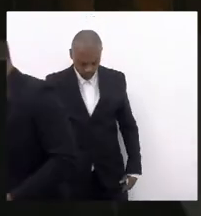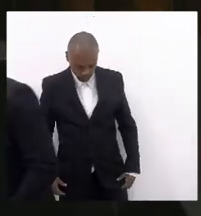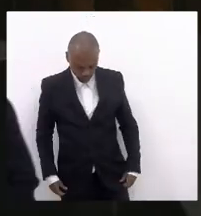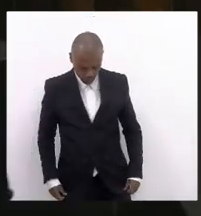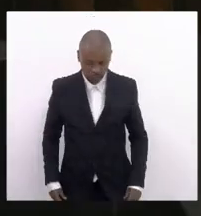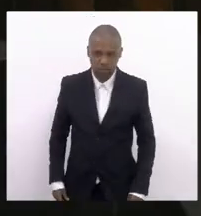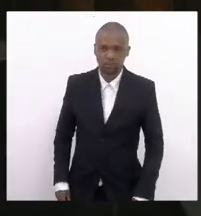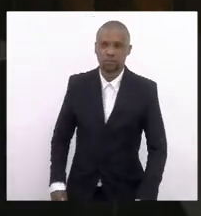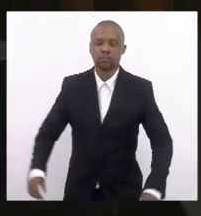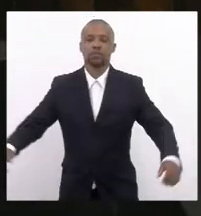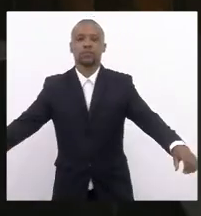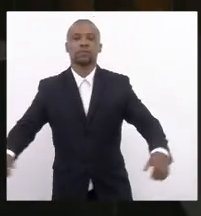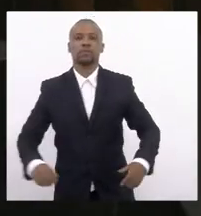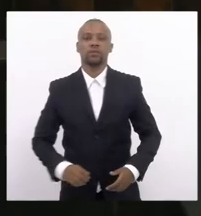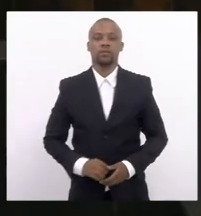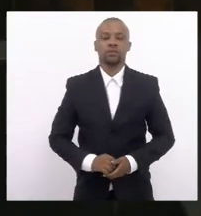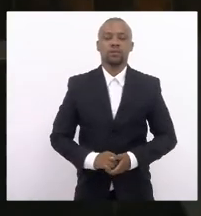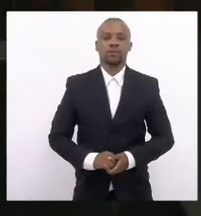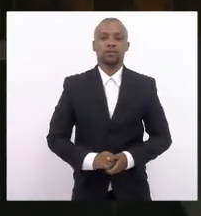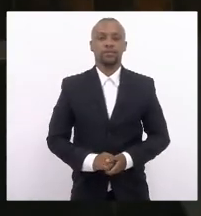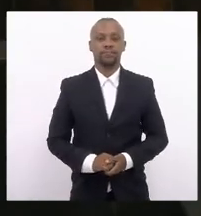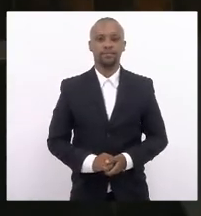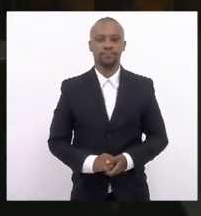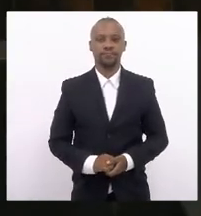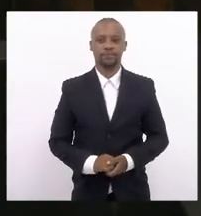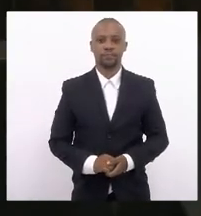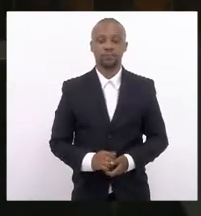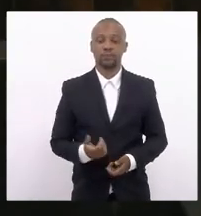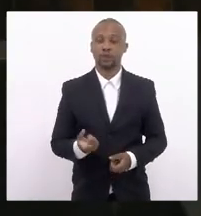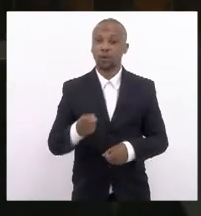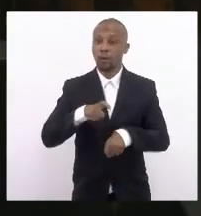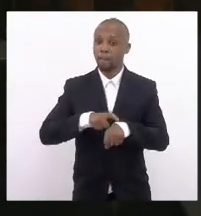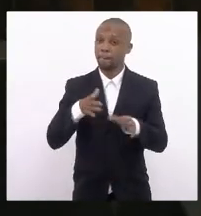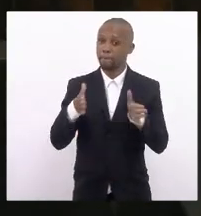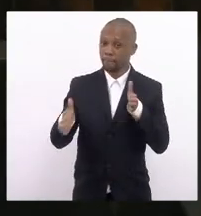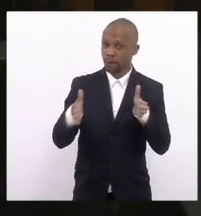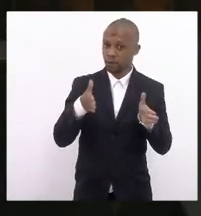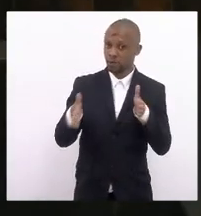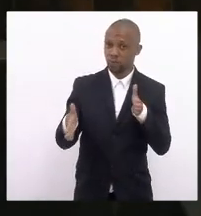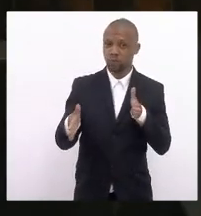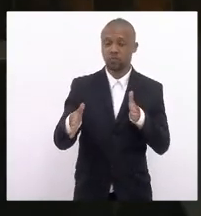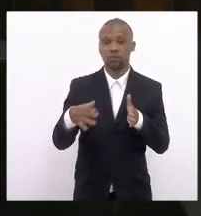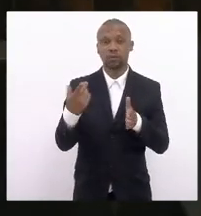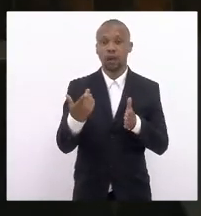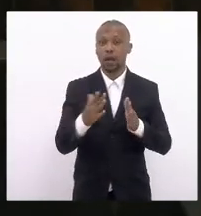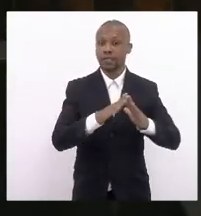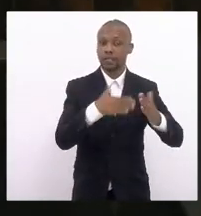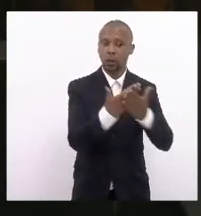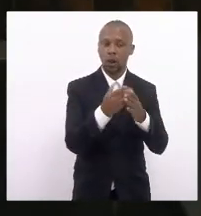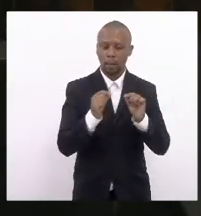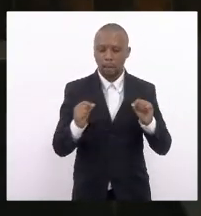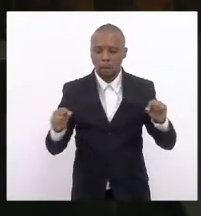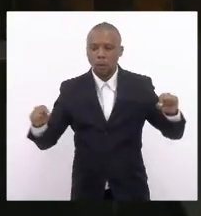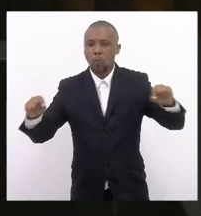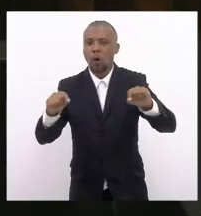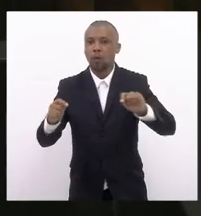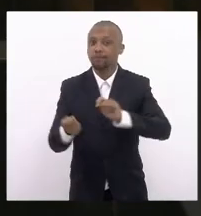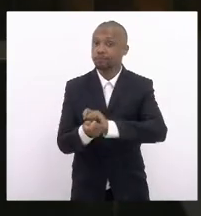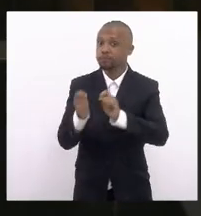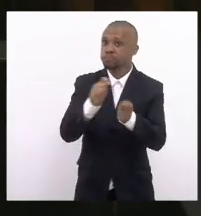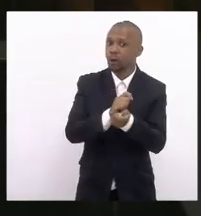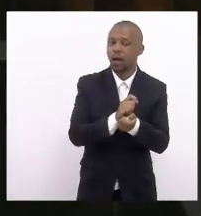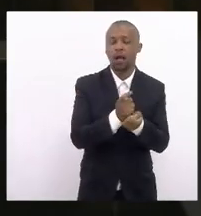curricular da formação dos alunos. E o período de adaptação das redes para implementar a reforma se